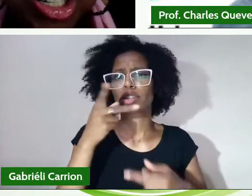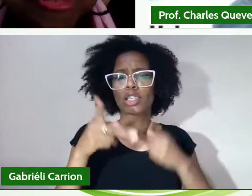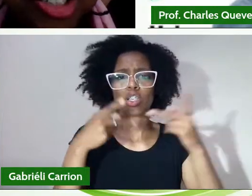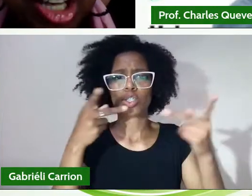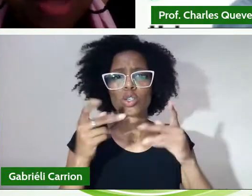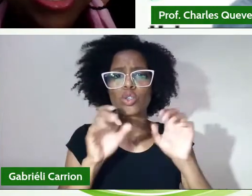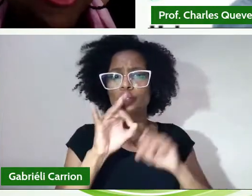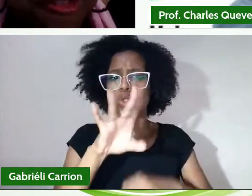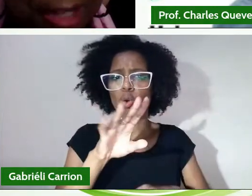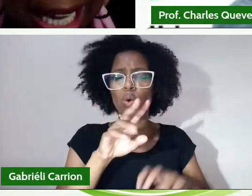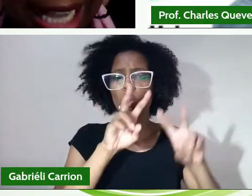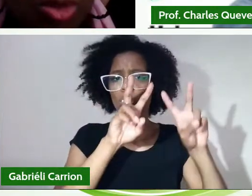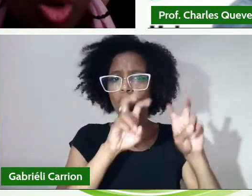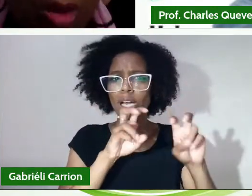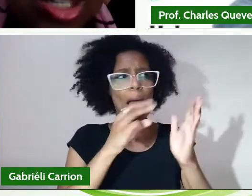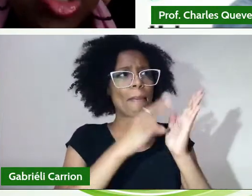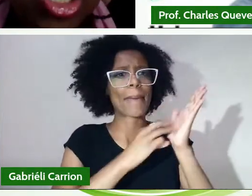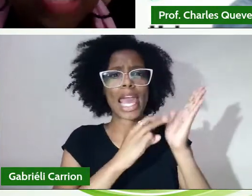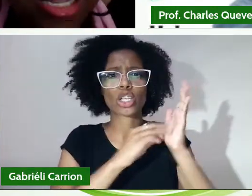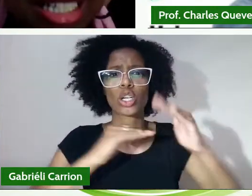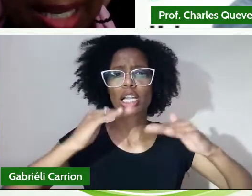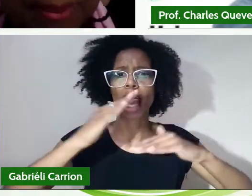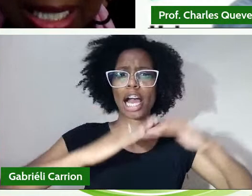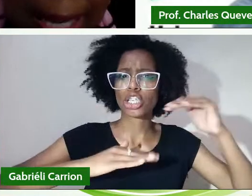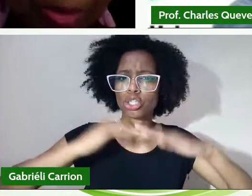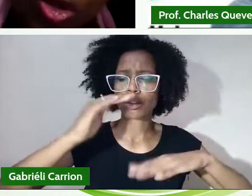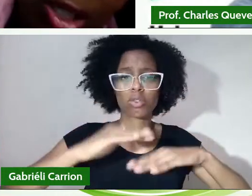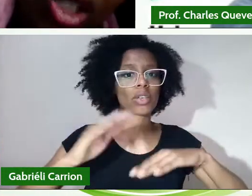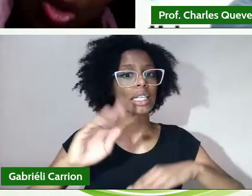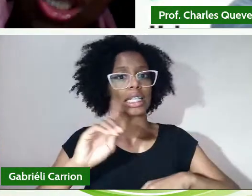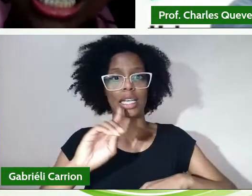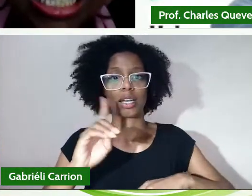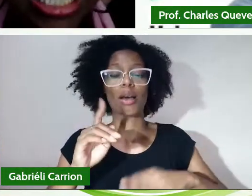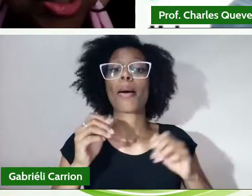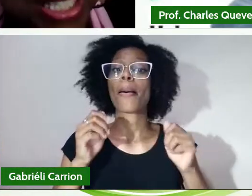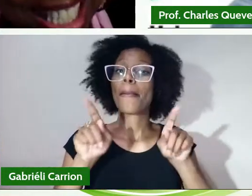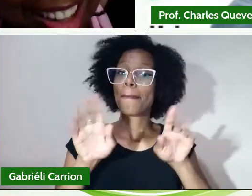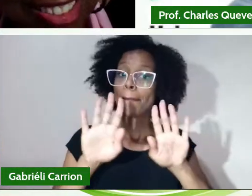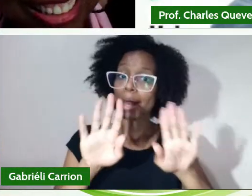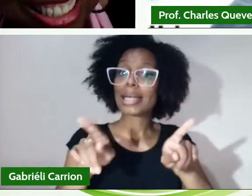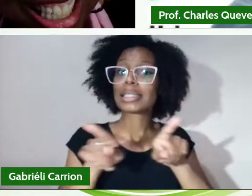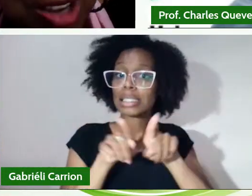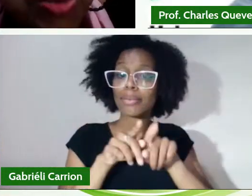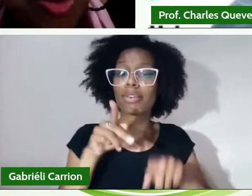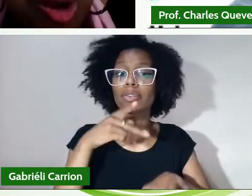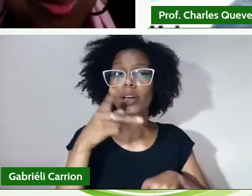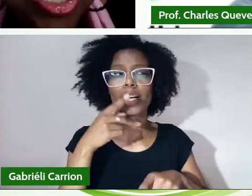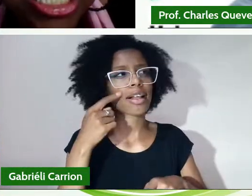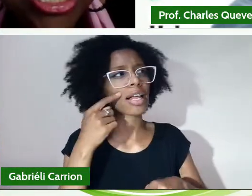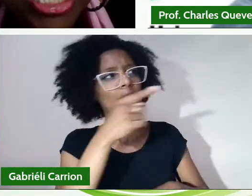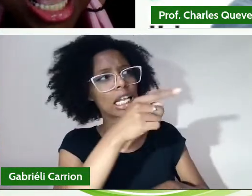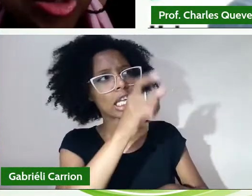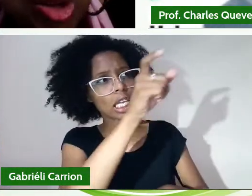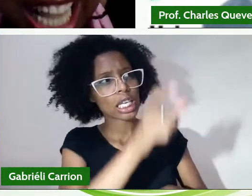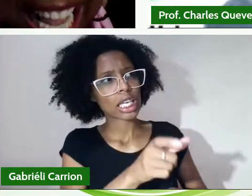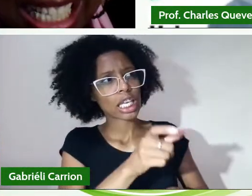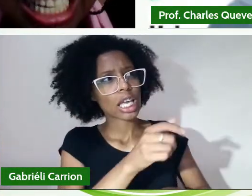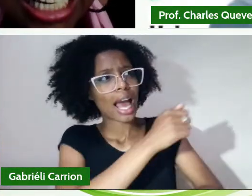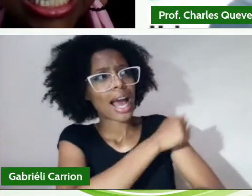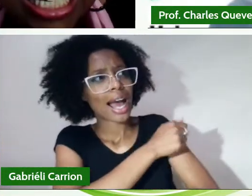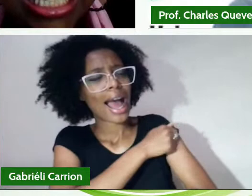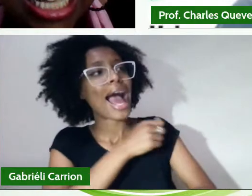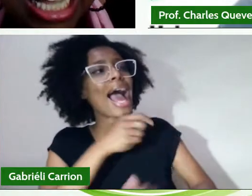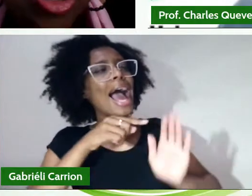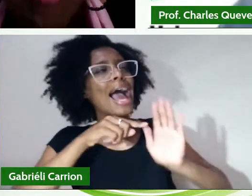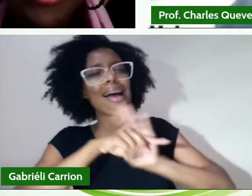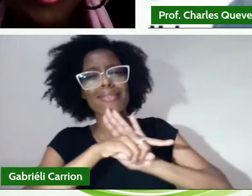metodologias ativas, mas eu vou falar como a gente avalia, por exemplo, estudantes com necessidade especial. Como a gente reconhece